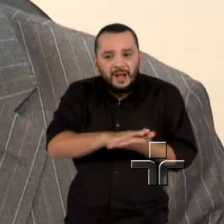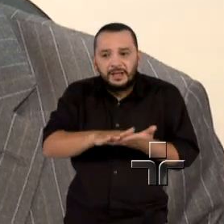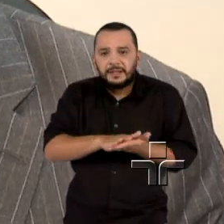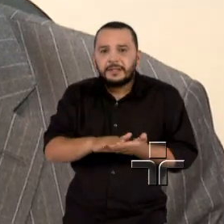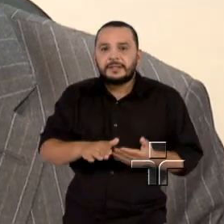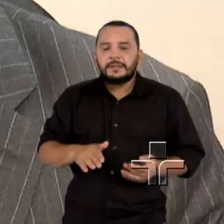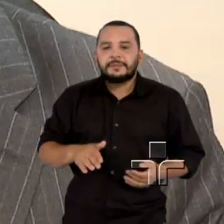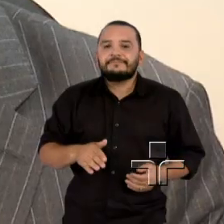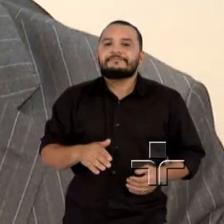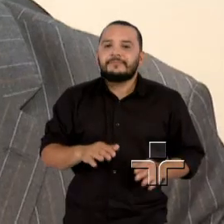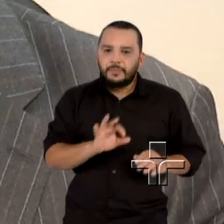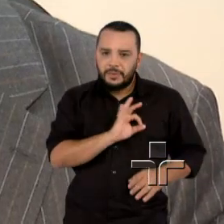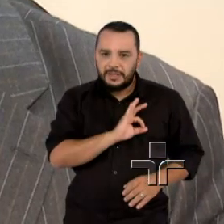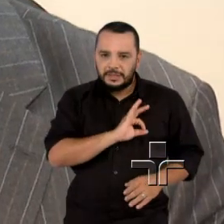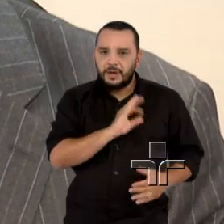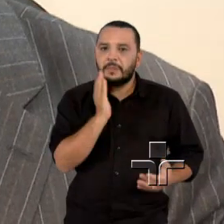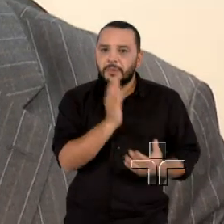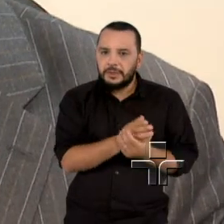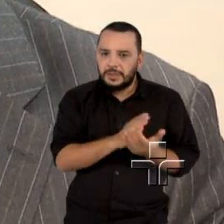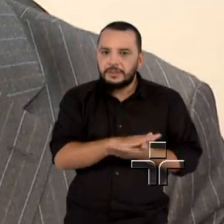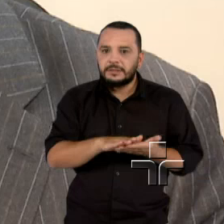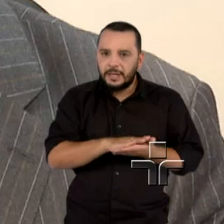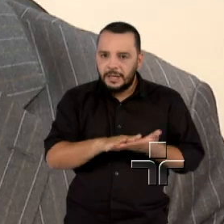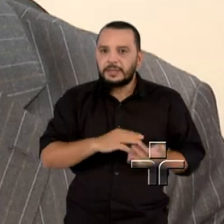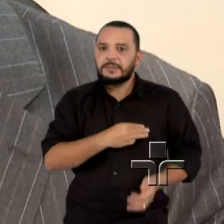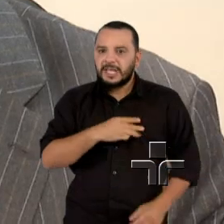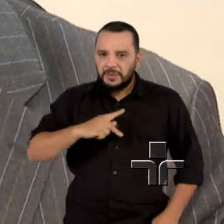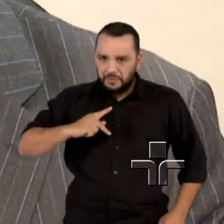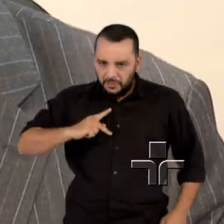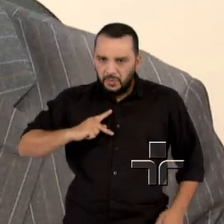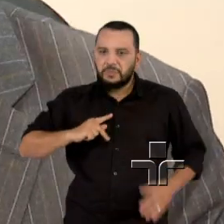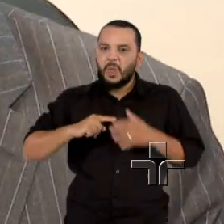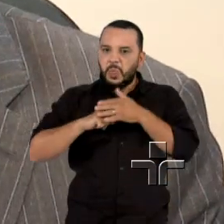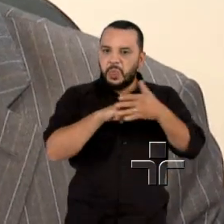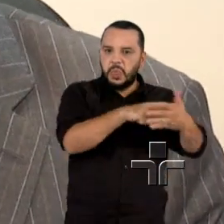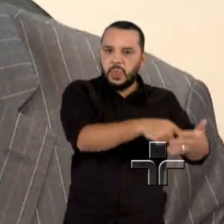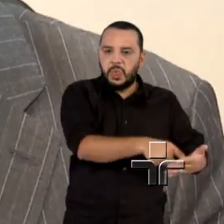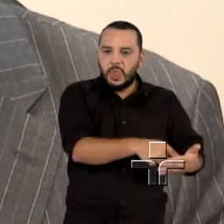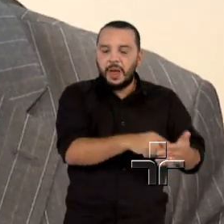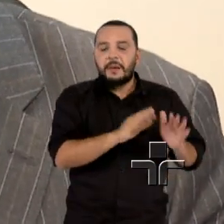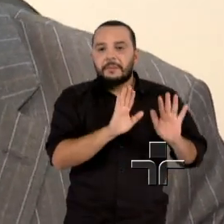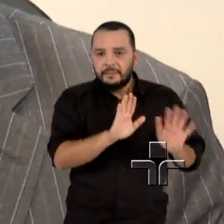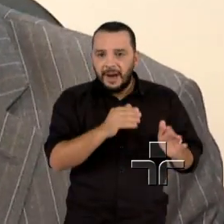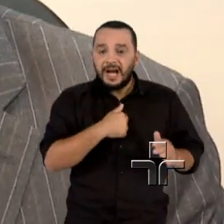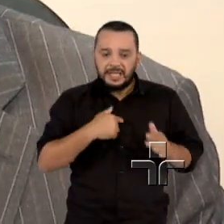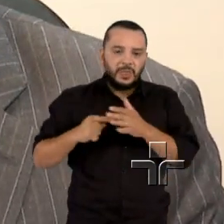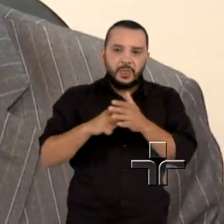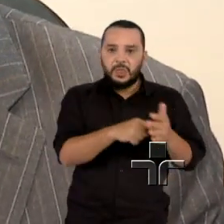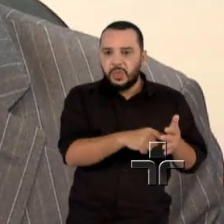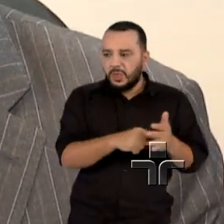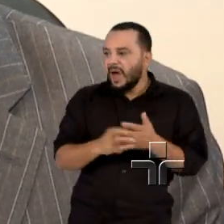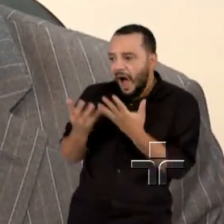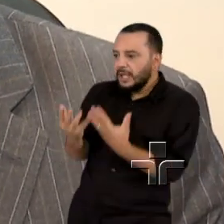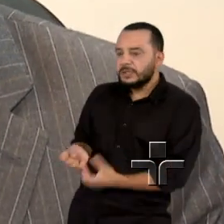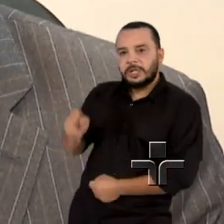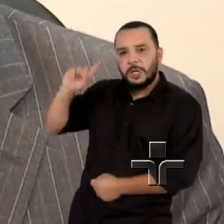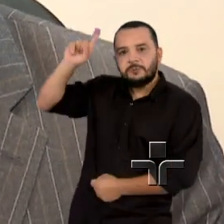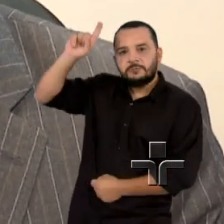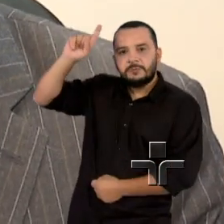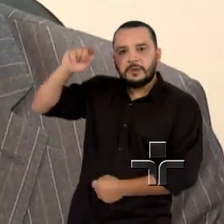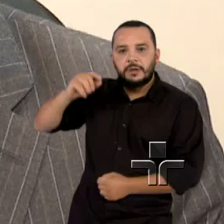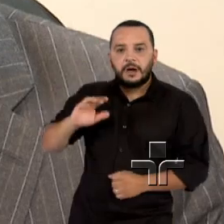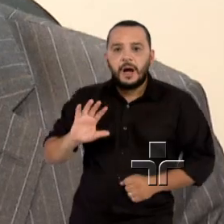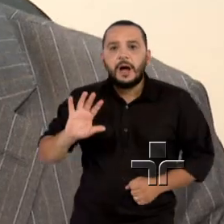foram processados. Na verdade, houve a denúncia do Ministério Público, mas a denúncia não foi recebida e